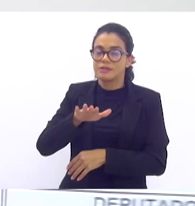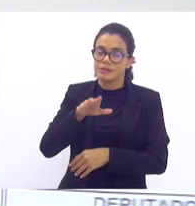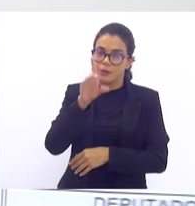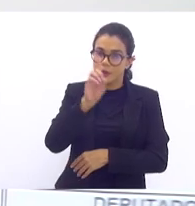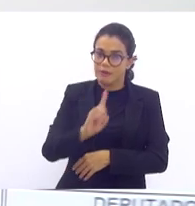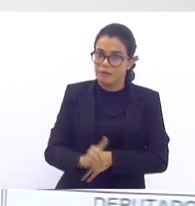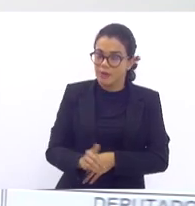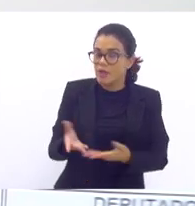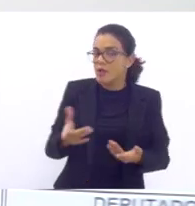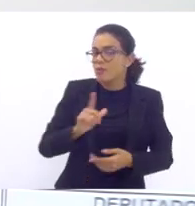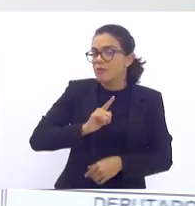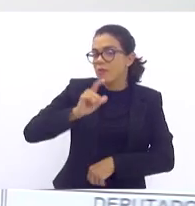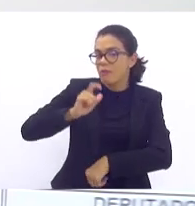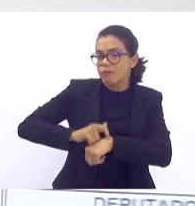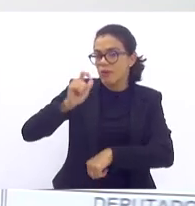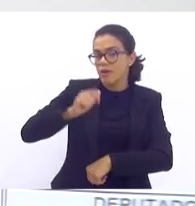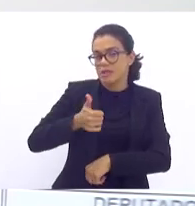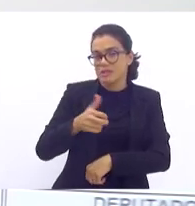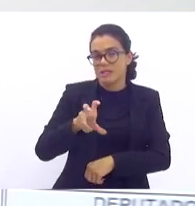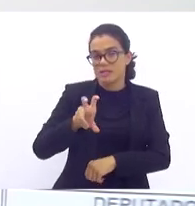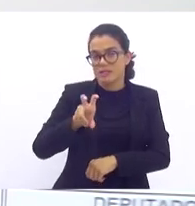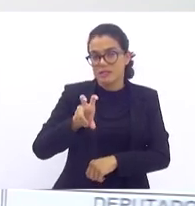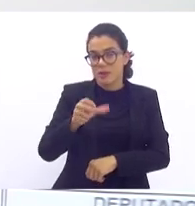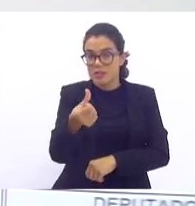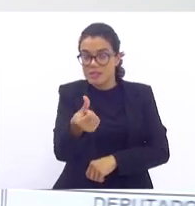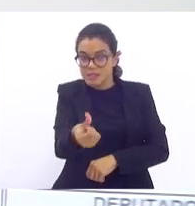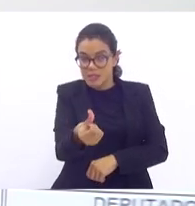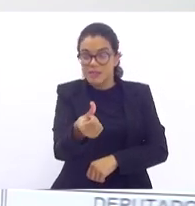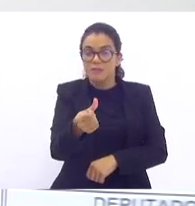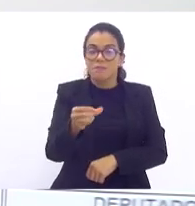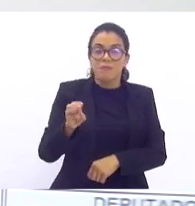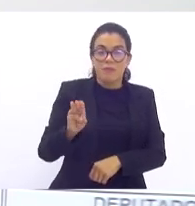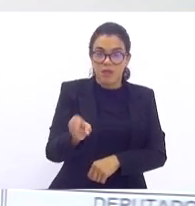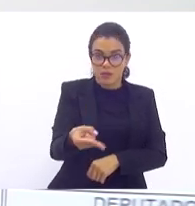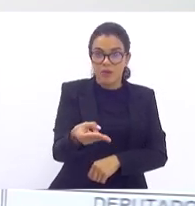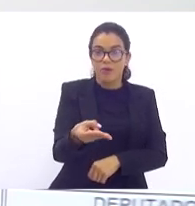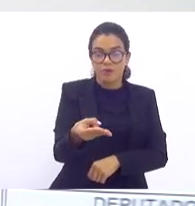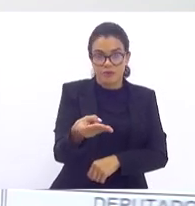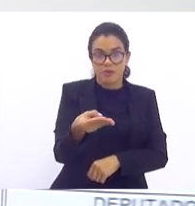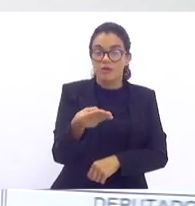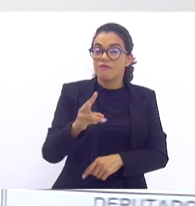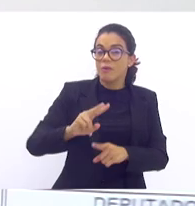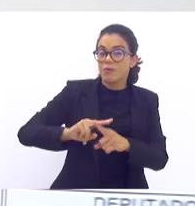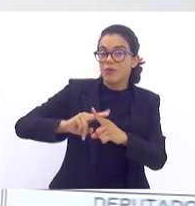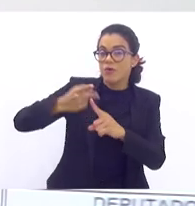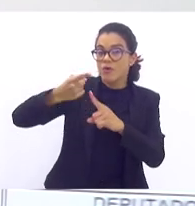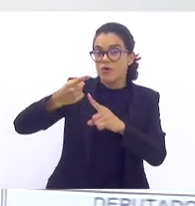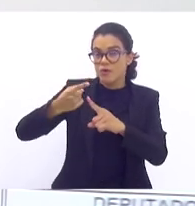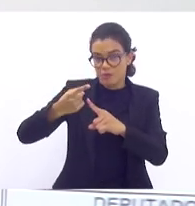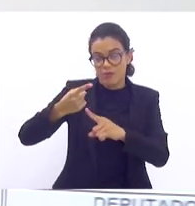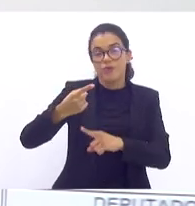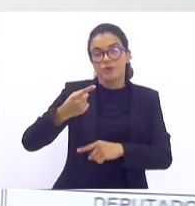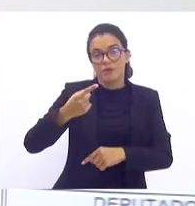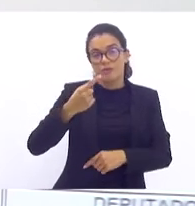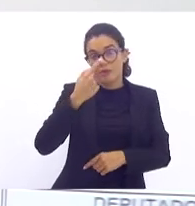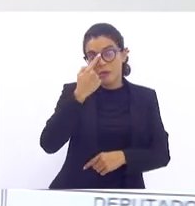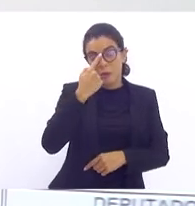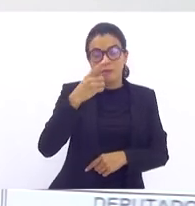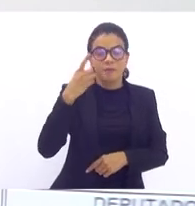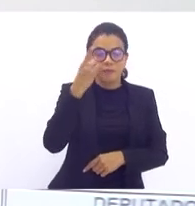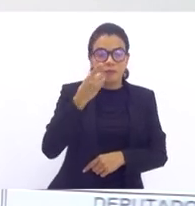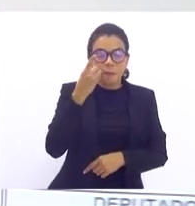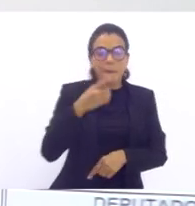nós já temos que imediato 156 milhões na proposta inicial do governo que tava multiplicar quase emendas parlamentares